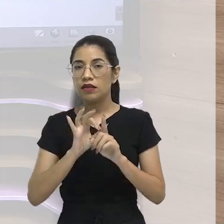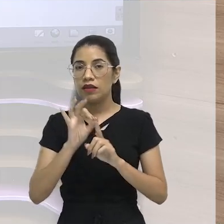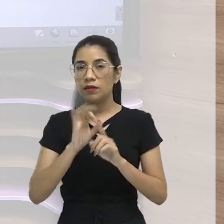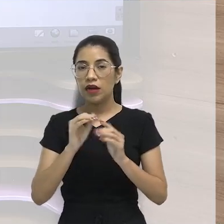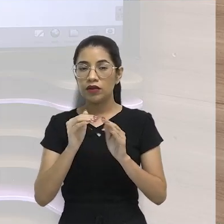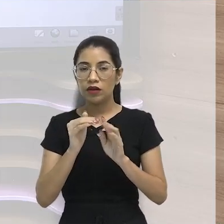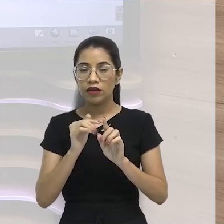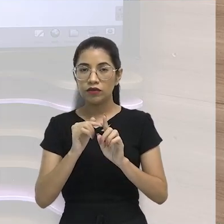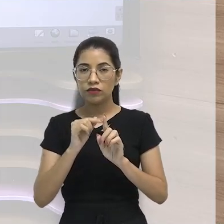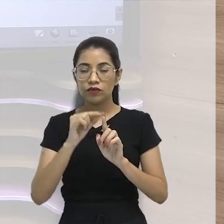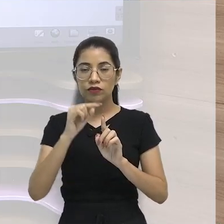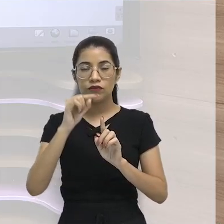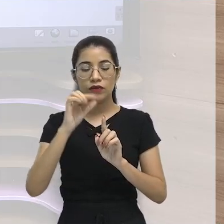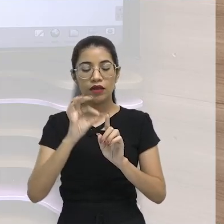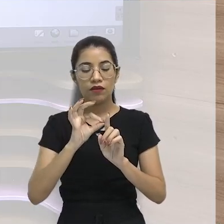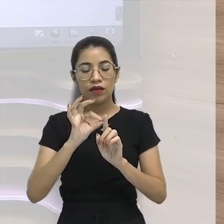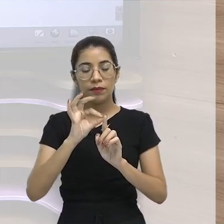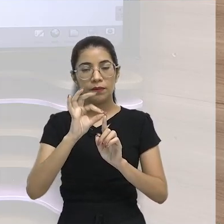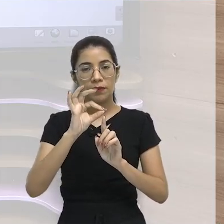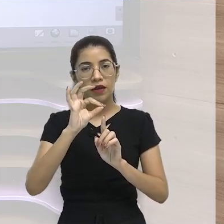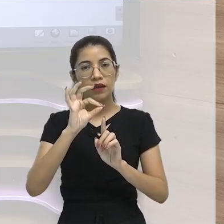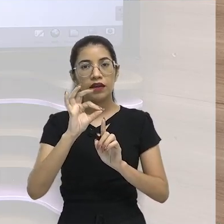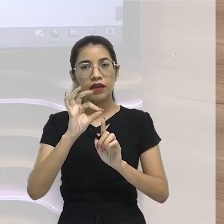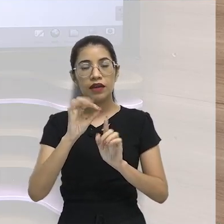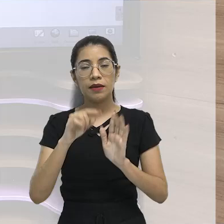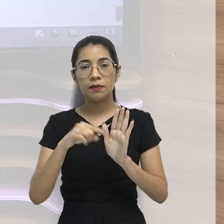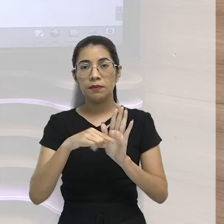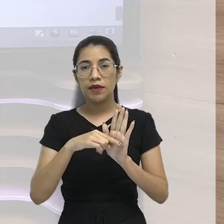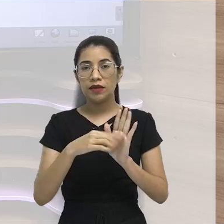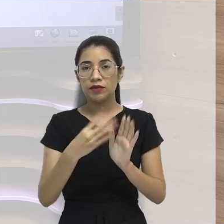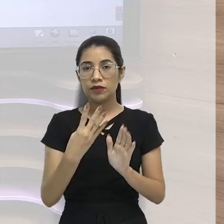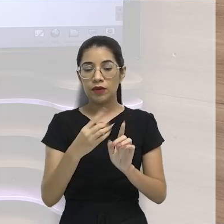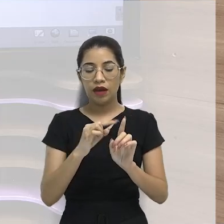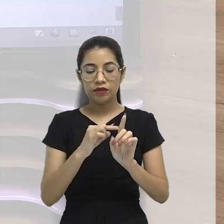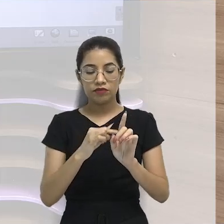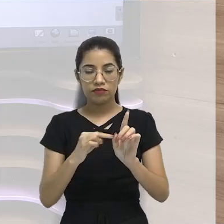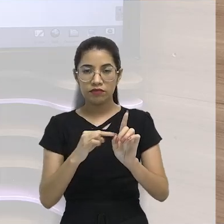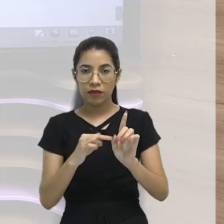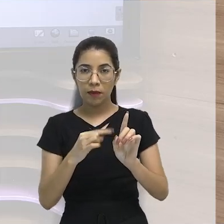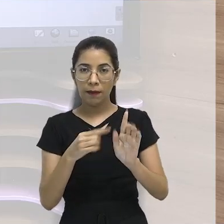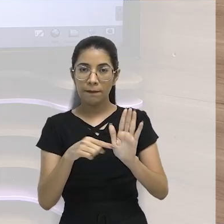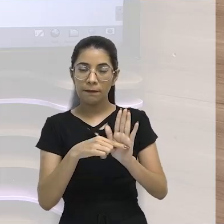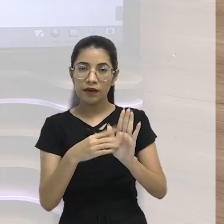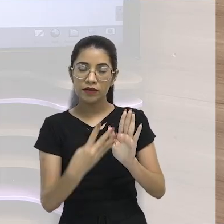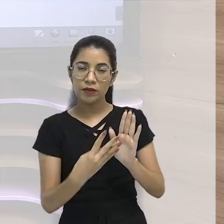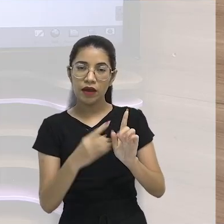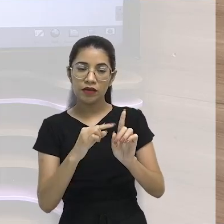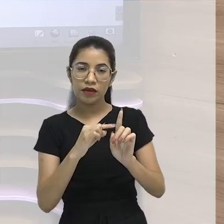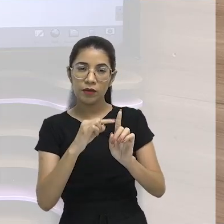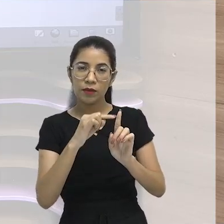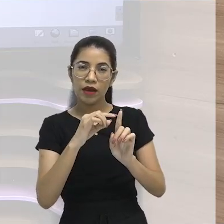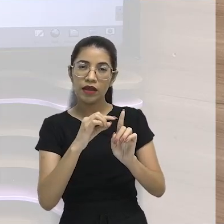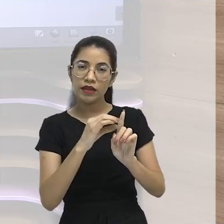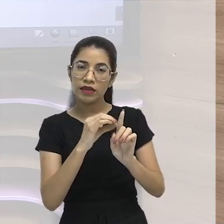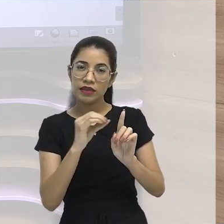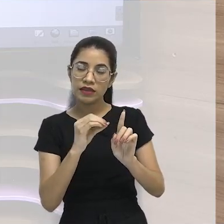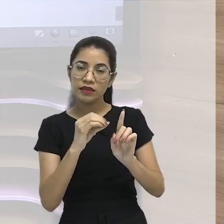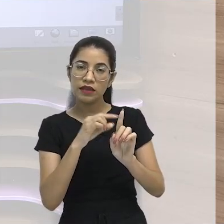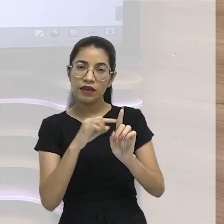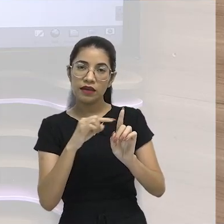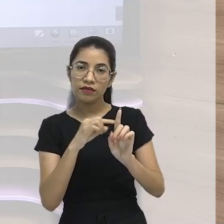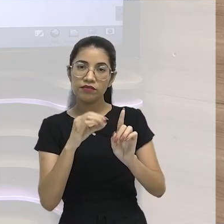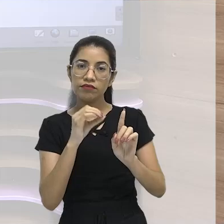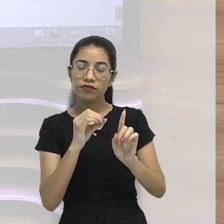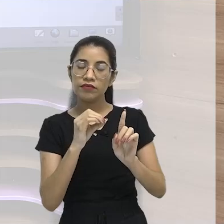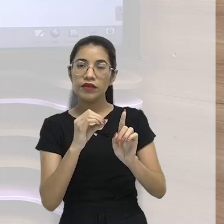ela subiu, ok? Ela subiu de menos 4 para 0. Então estava muito frio e